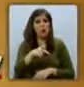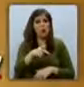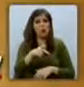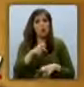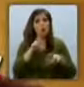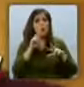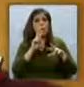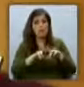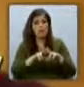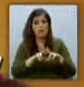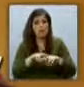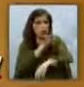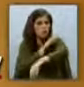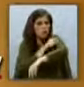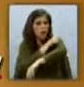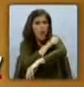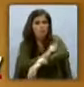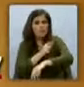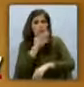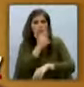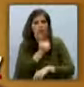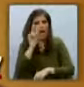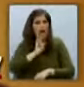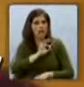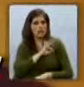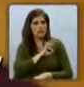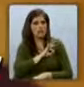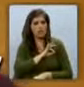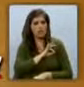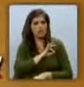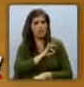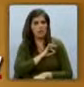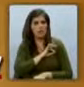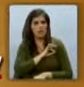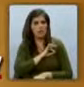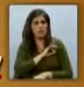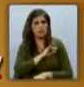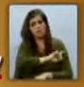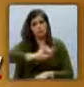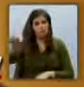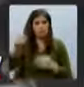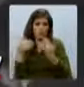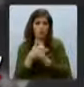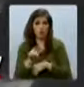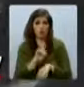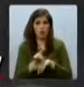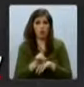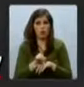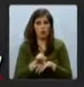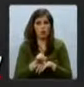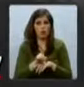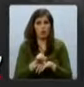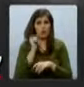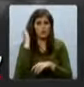tatuagens bonitas, a senhora parece que a mandava logo passar ao forno, como dizia o meu tio,